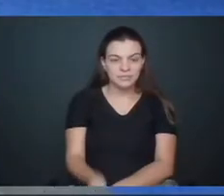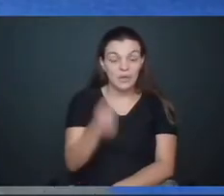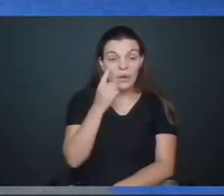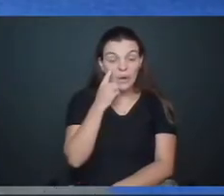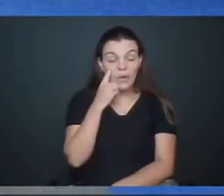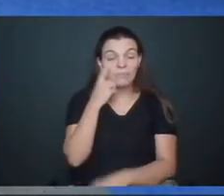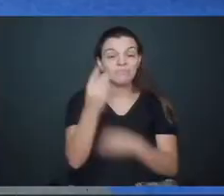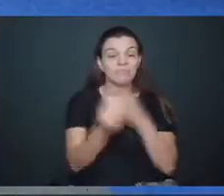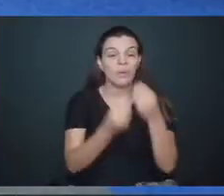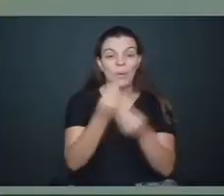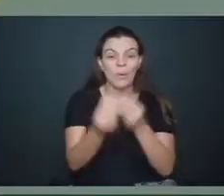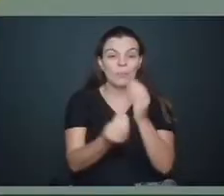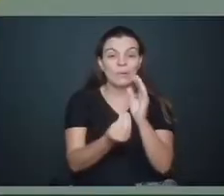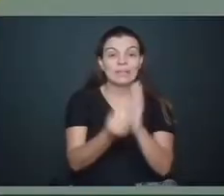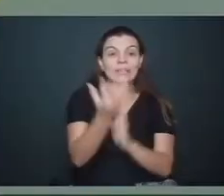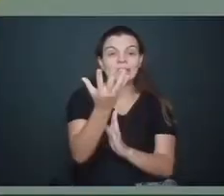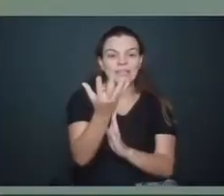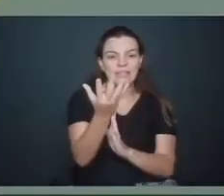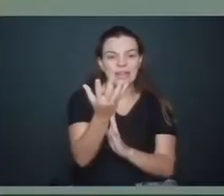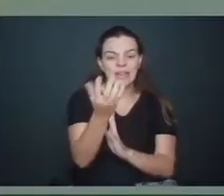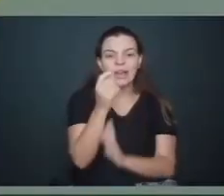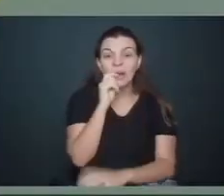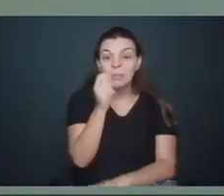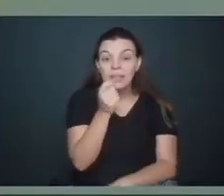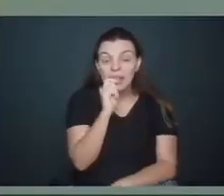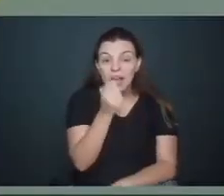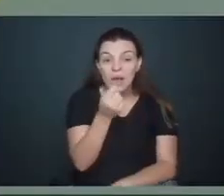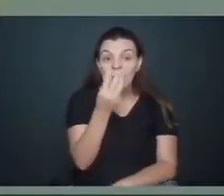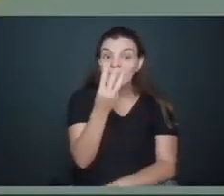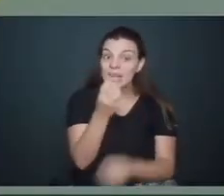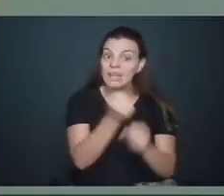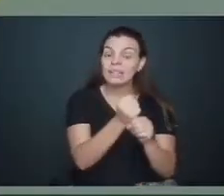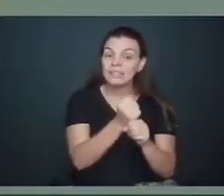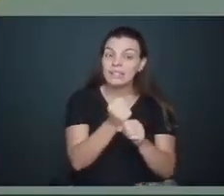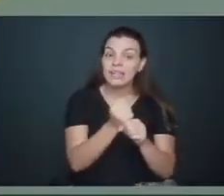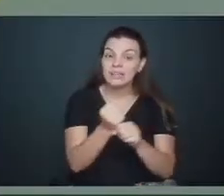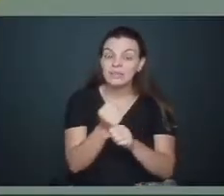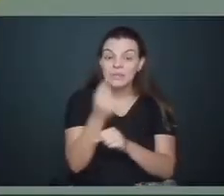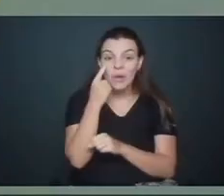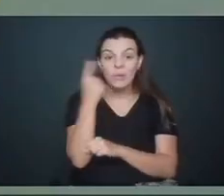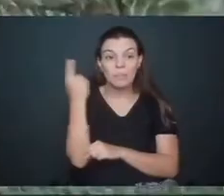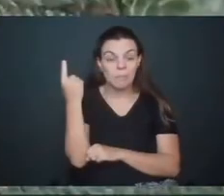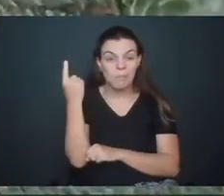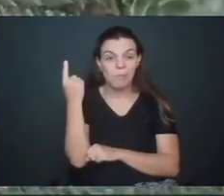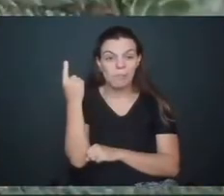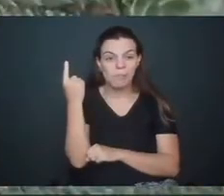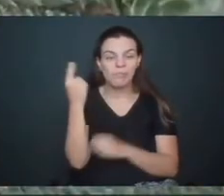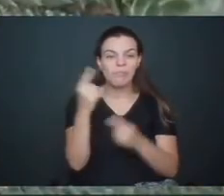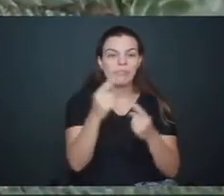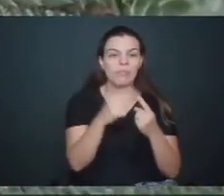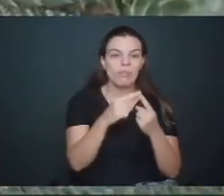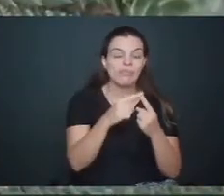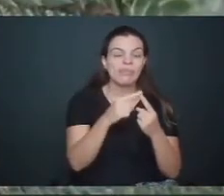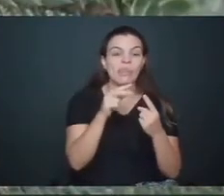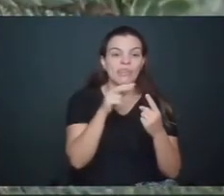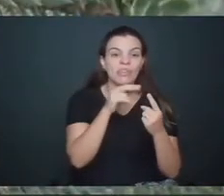né? Como forma o pinhão. São 3 anos. Ali tem um botão que vai dar uma pinha, um botão que não vai dar pinha.